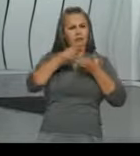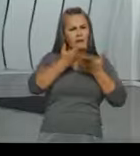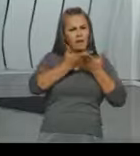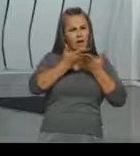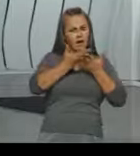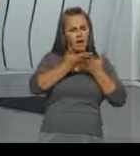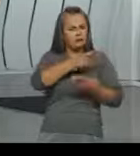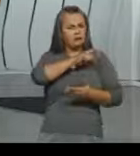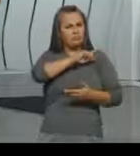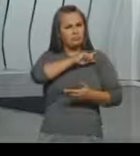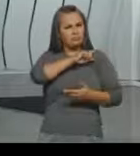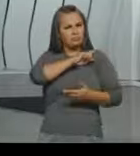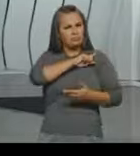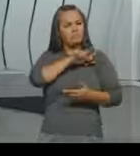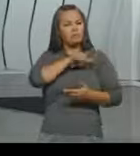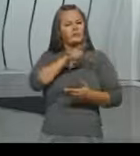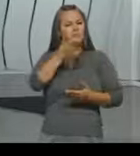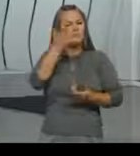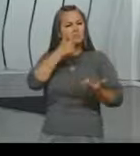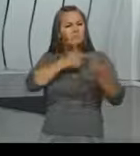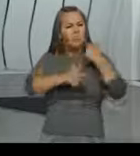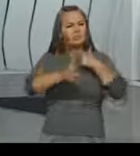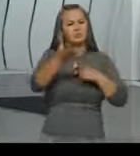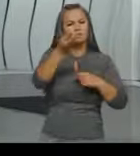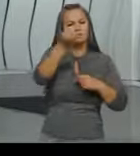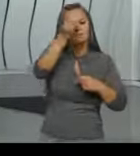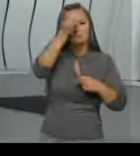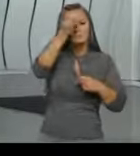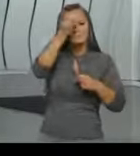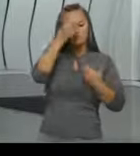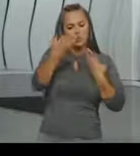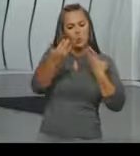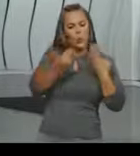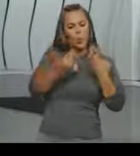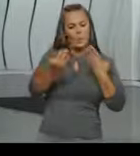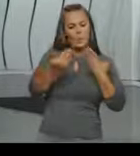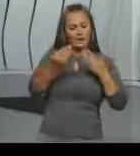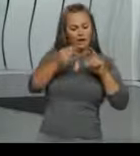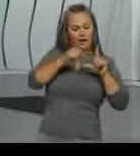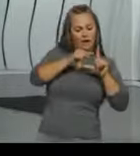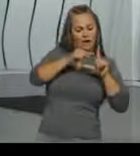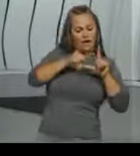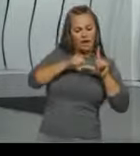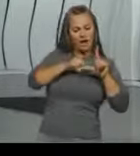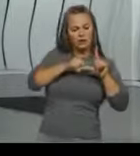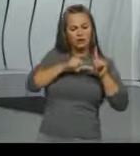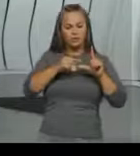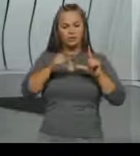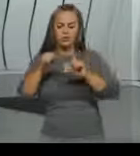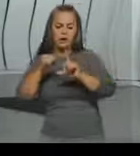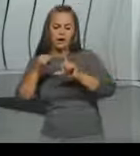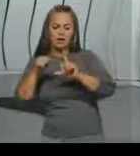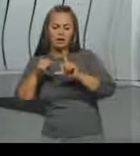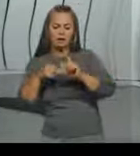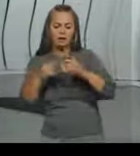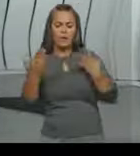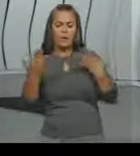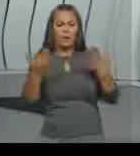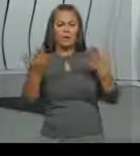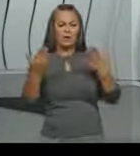de semelhança de triângulos, como é que funciona essa questão do ângulo em uma figura ampliada,